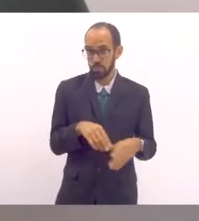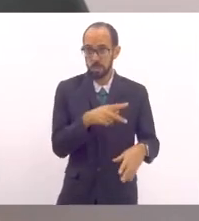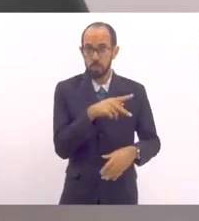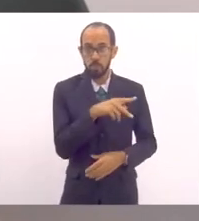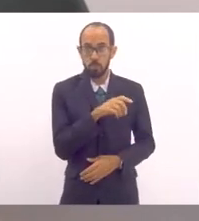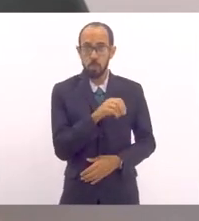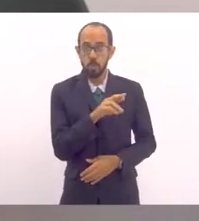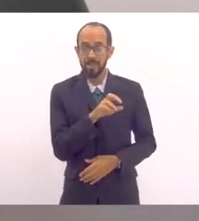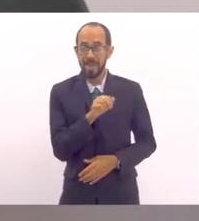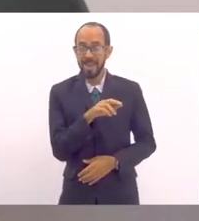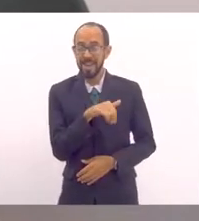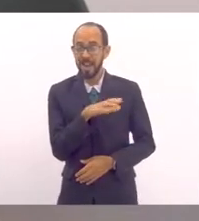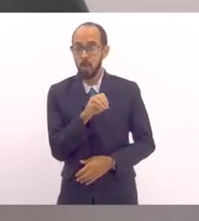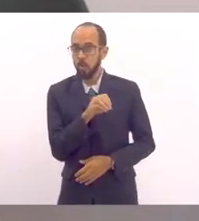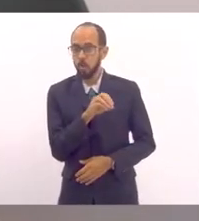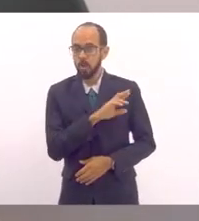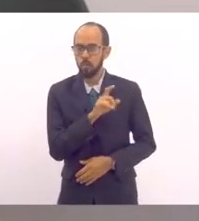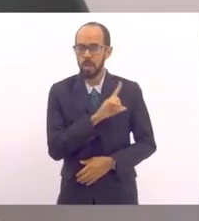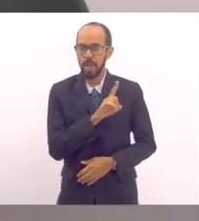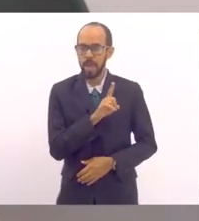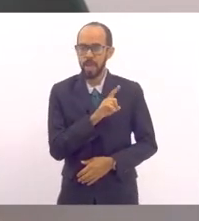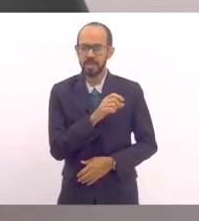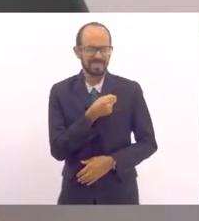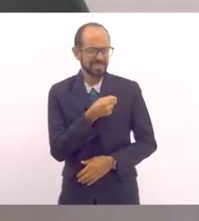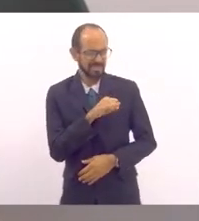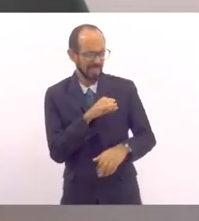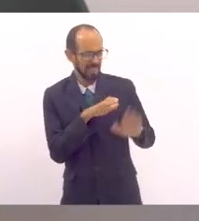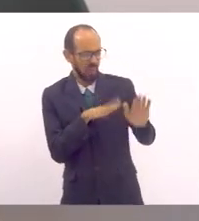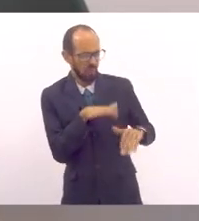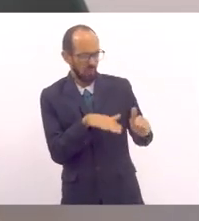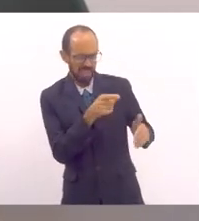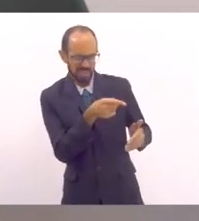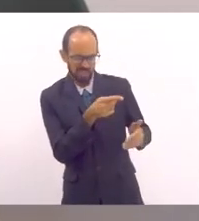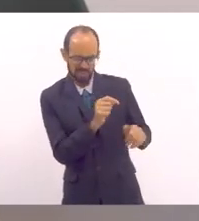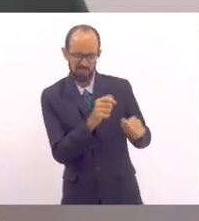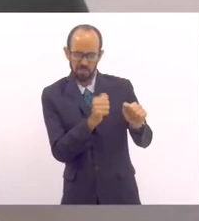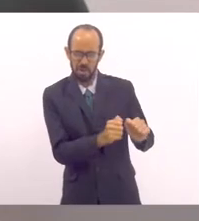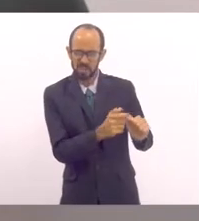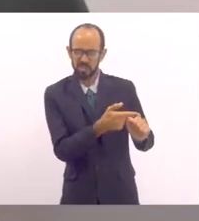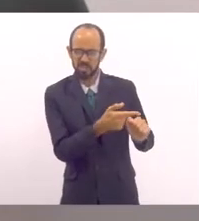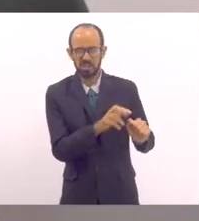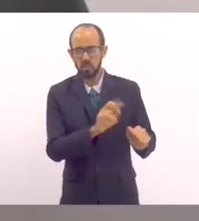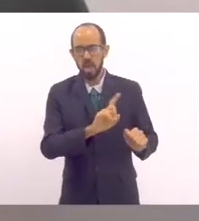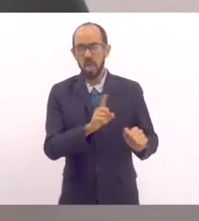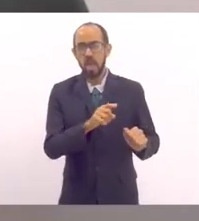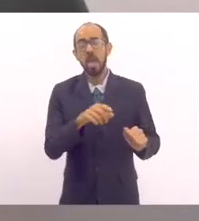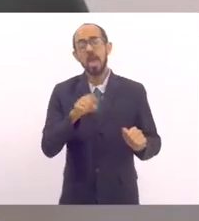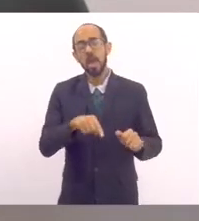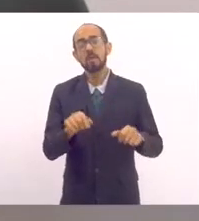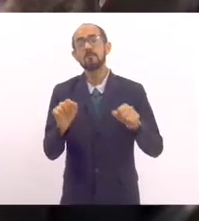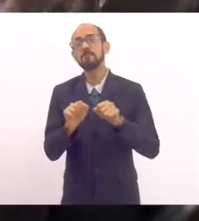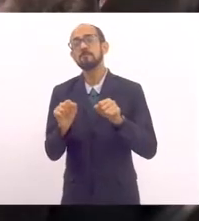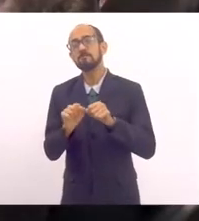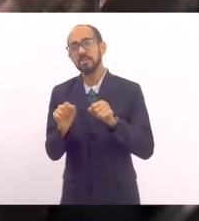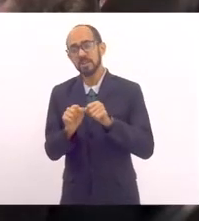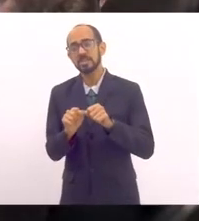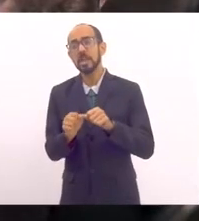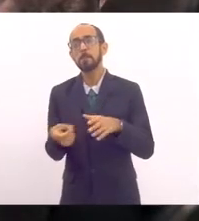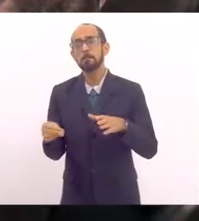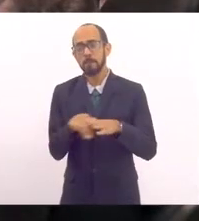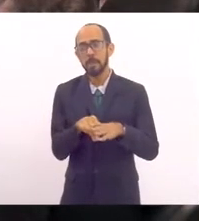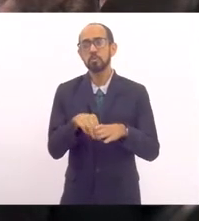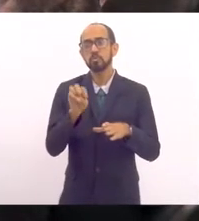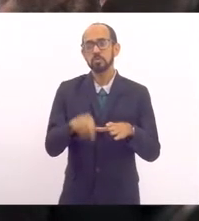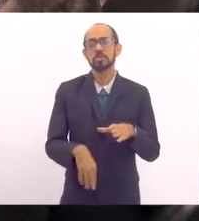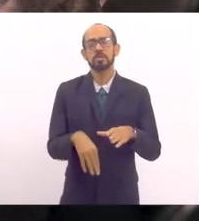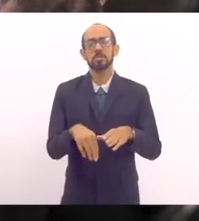fará parte todas as IGRs. Entendeu? Aí, se tiver algum outro ente, por exemplo, o FEST, Fórum dos Secretários de Turismo do Estado, como é